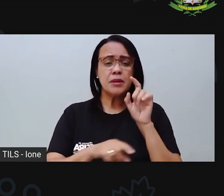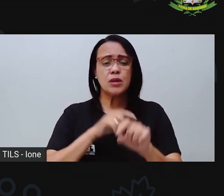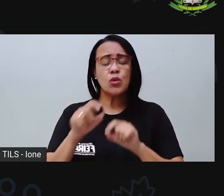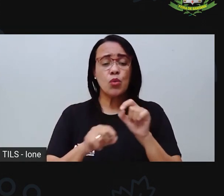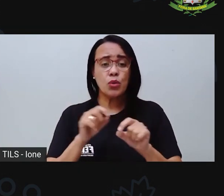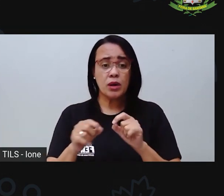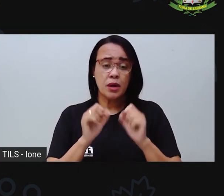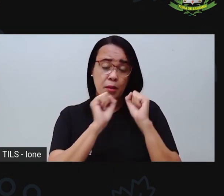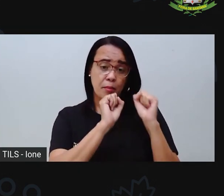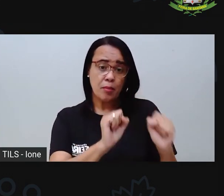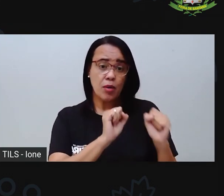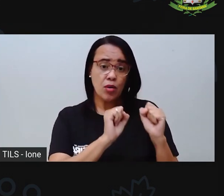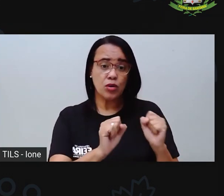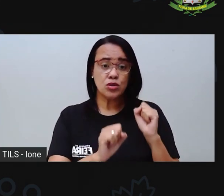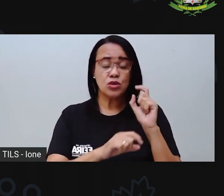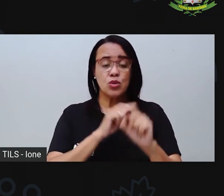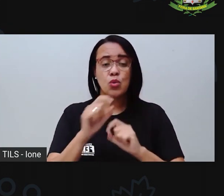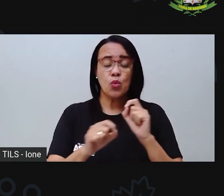a gente pode